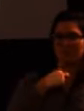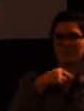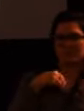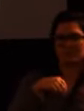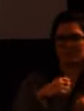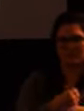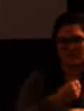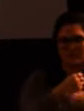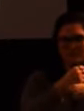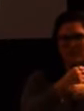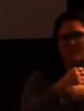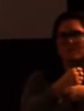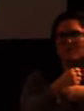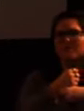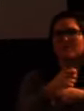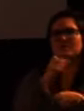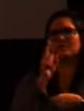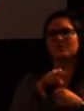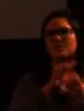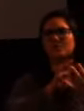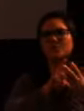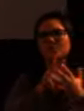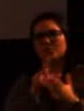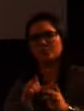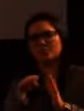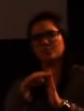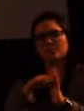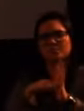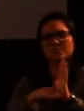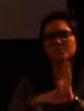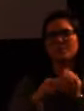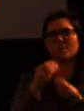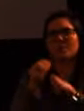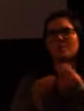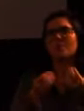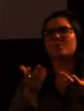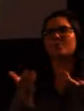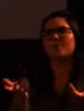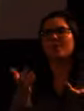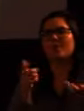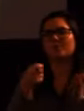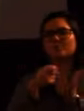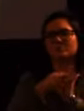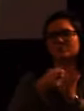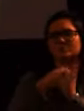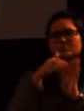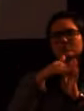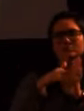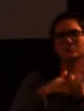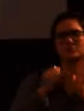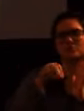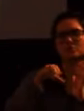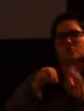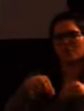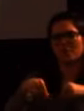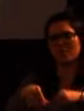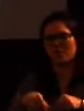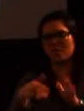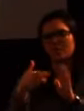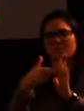solo vai vir lá toda a definição de parâmetros, quais são os parâmetros de ocupação do solo, que